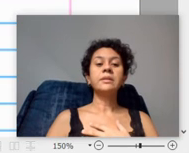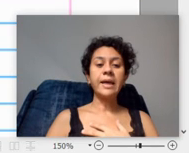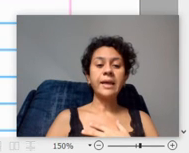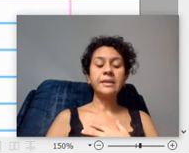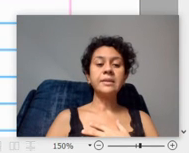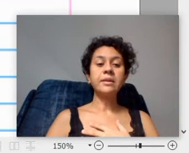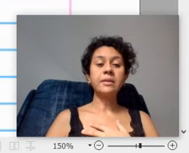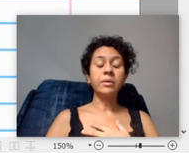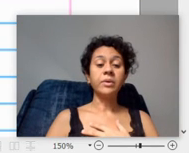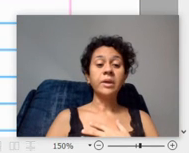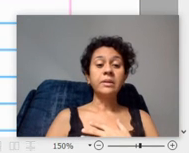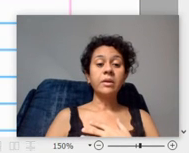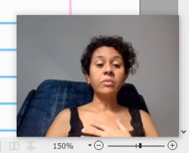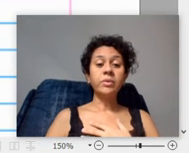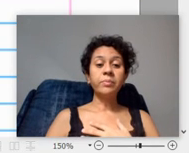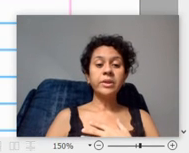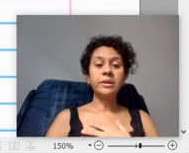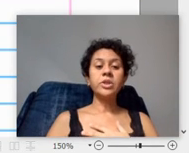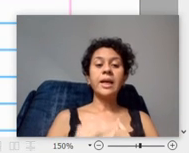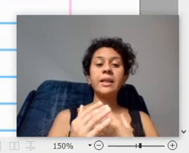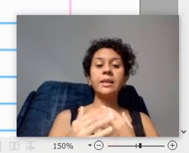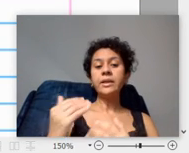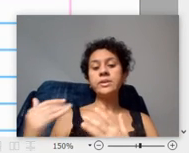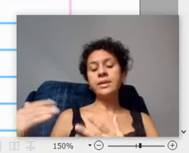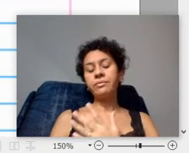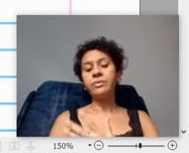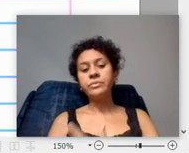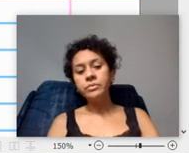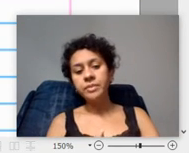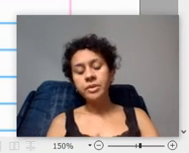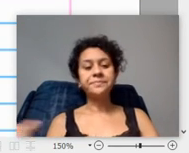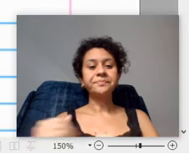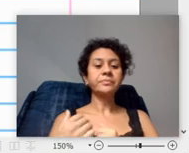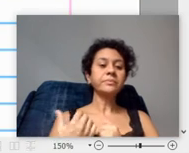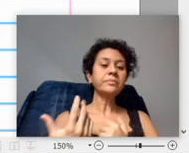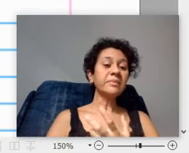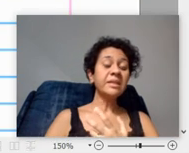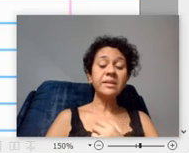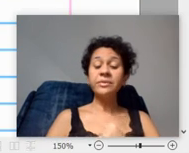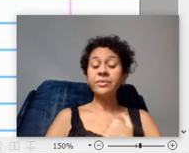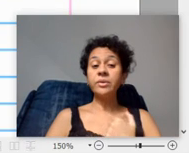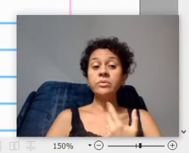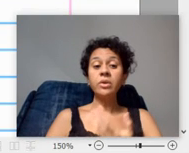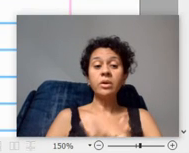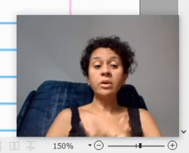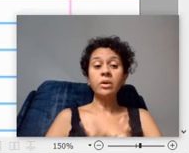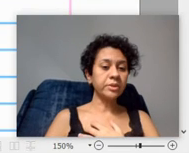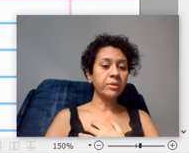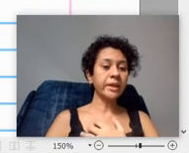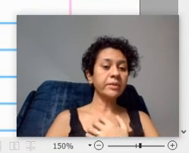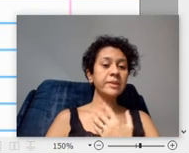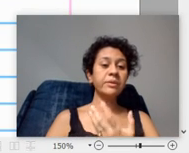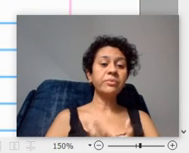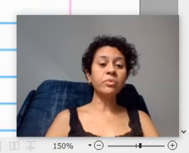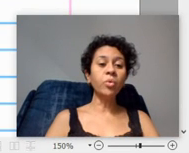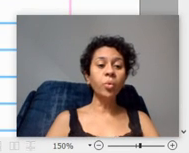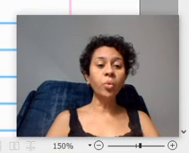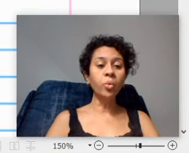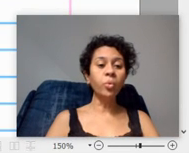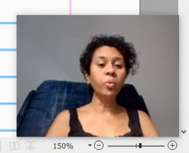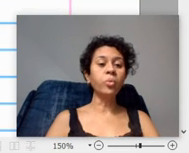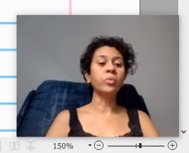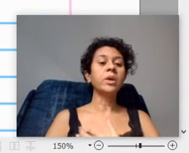pequenininho, desce grandão. Então, o importante, além de escrever o número, escrever o nome do número. Como é que eu